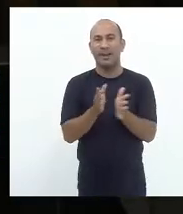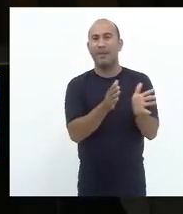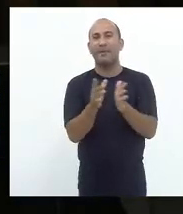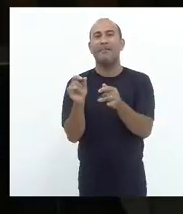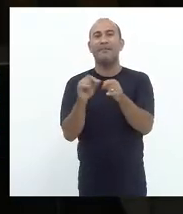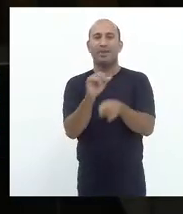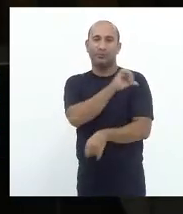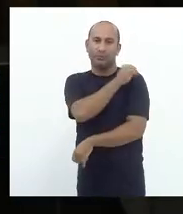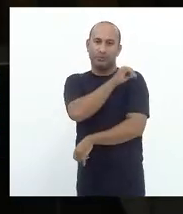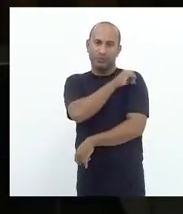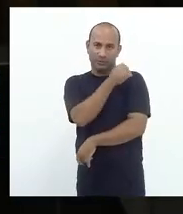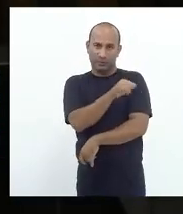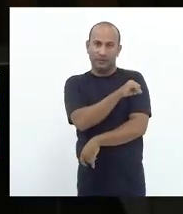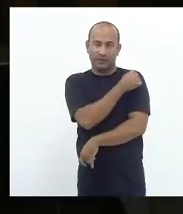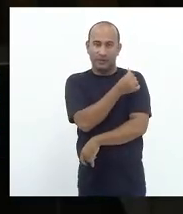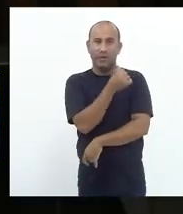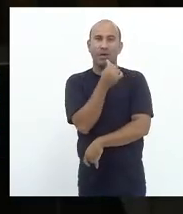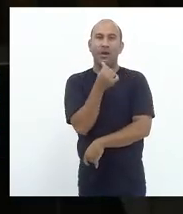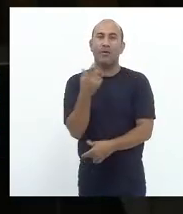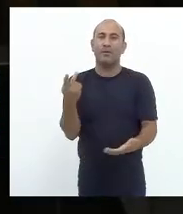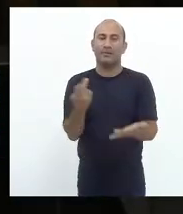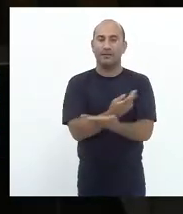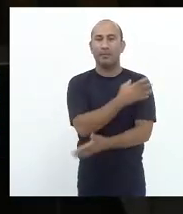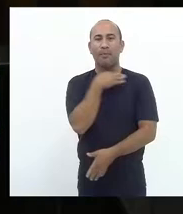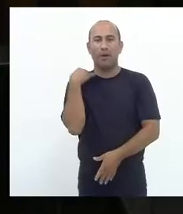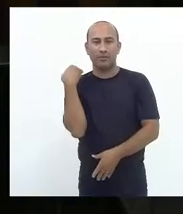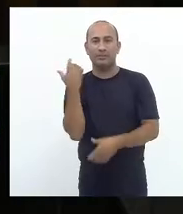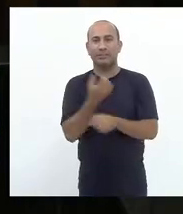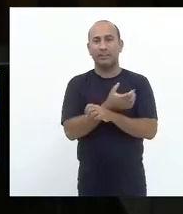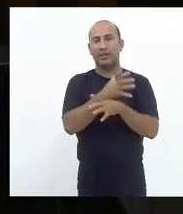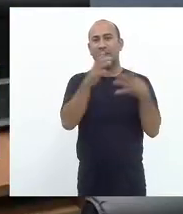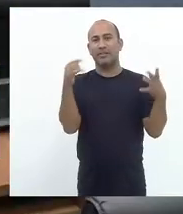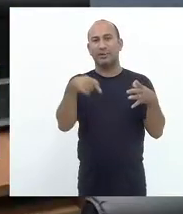Rio de Janeiro seja um dos recordistas em óbitos no nosso país.